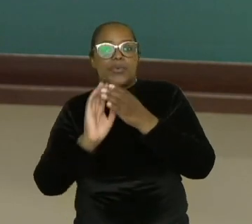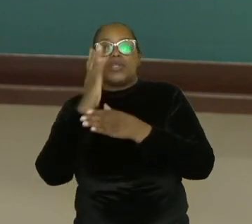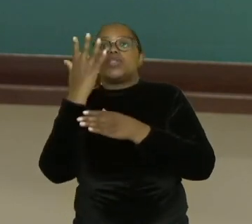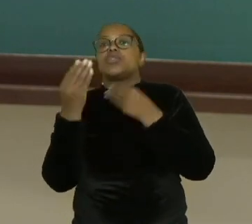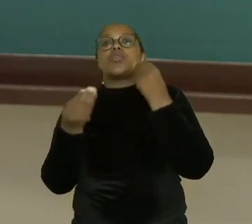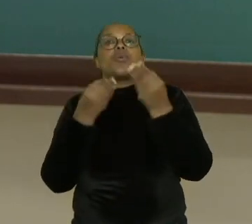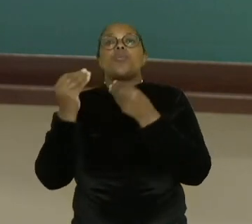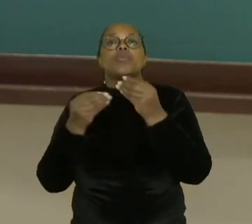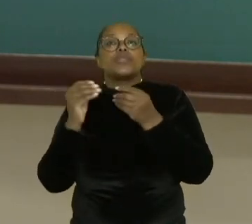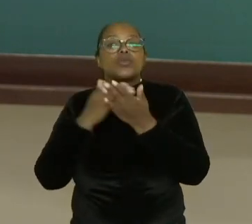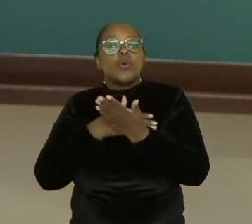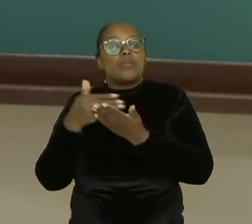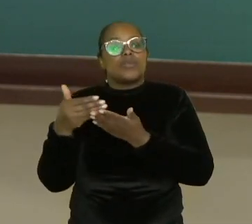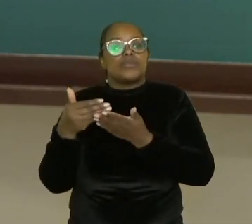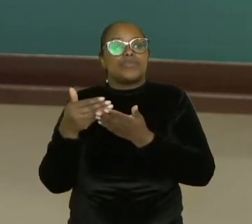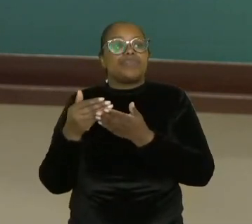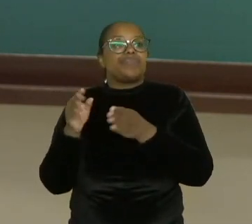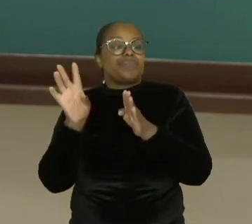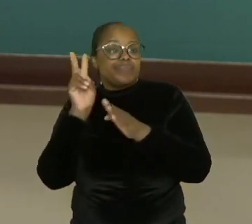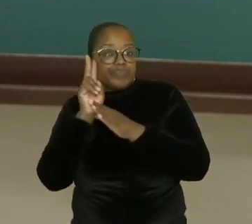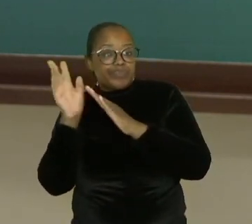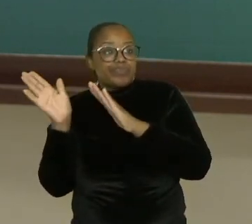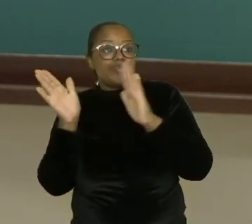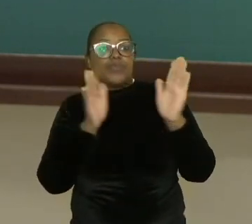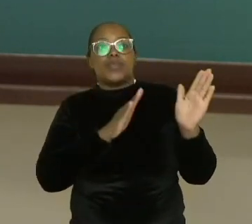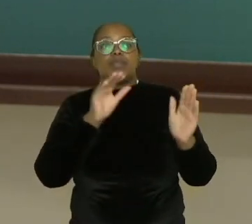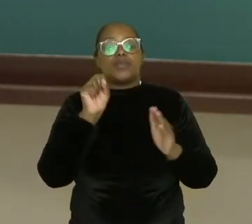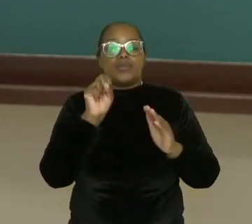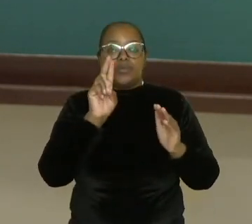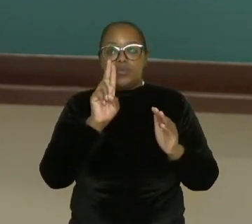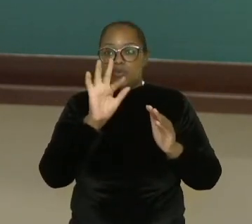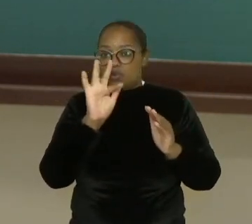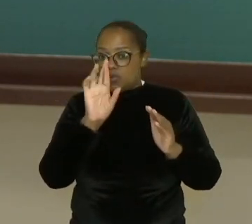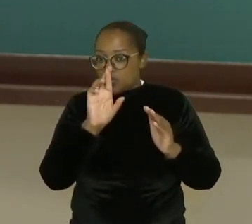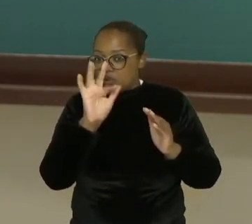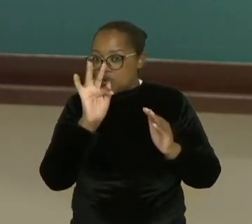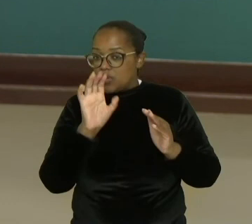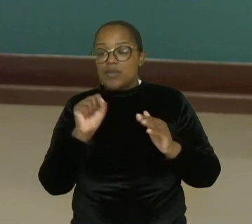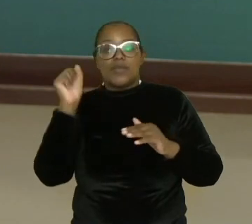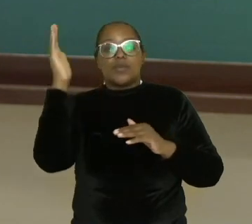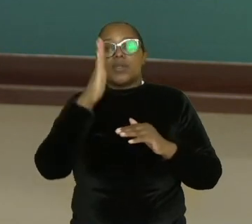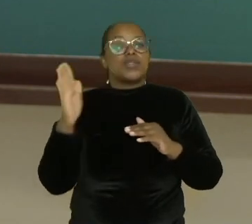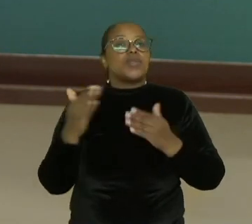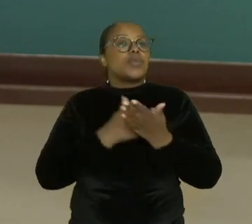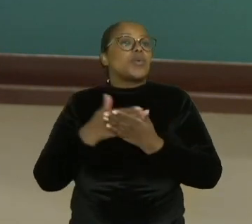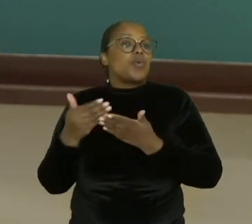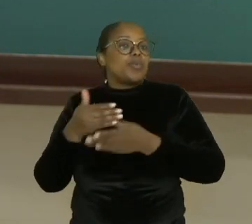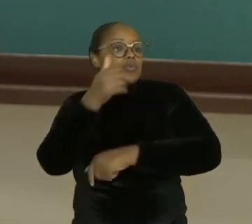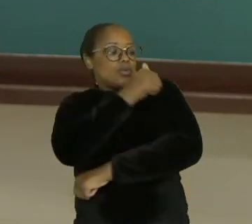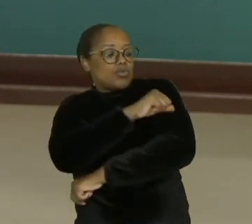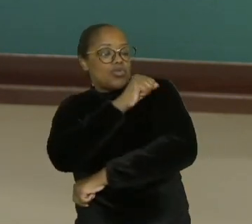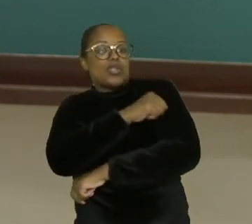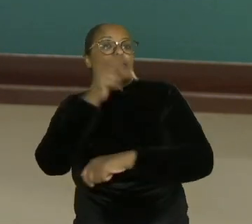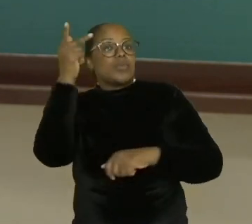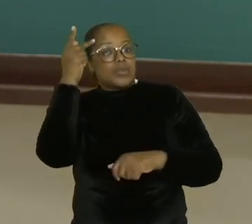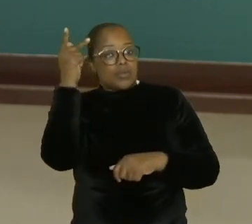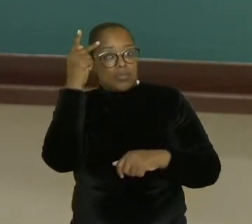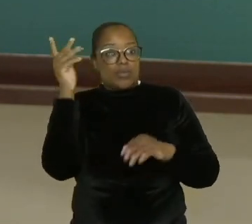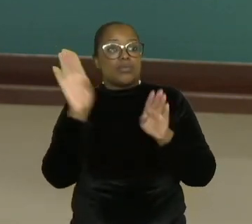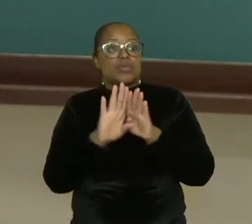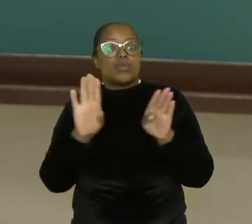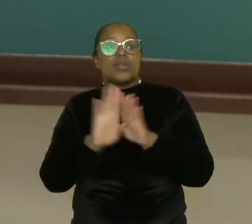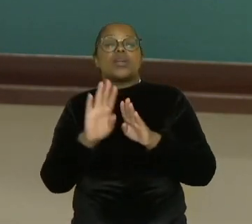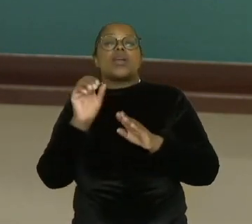Ilhas Polinésias. A história do surf no Brasil, né, que surgiu lá no Rio de Janeiro ou em Santos. O surf e